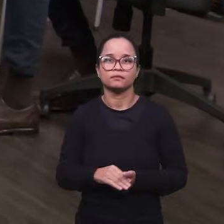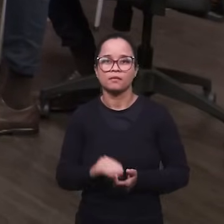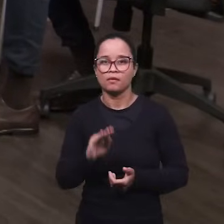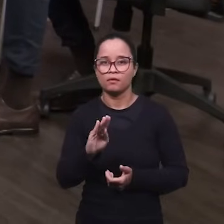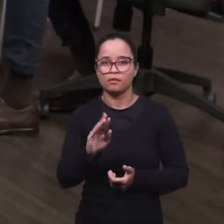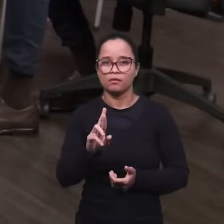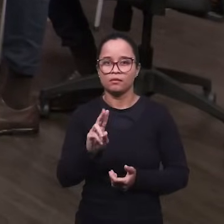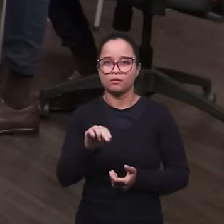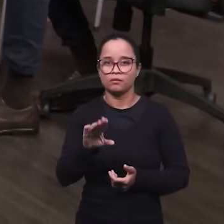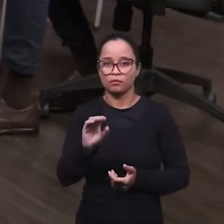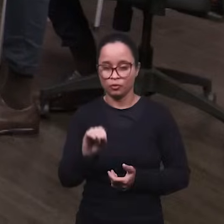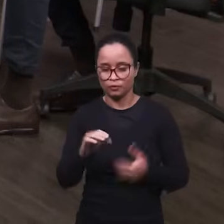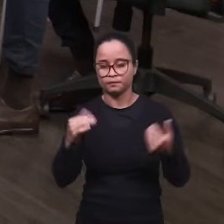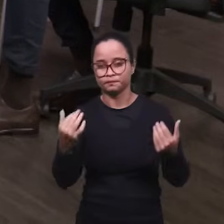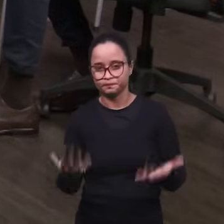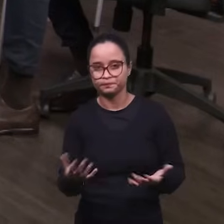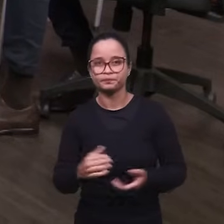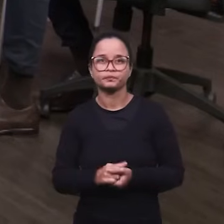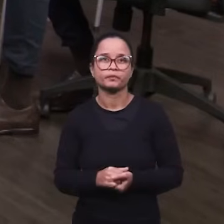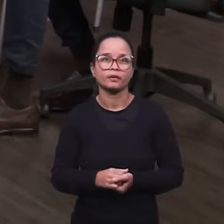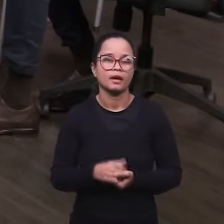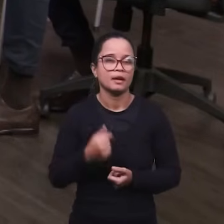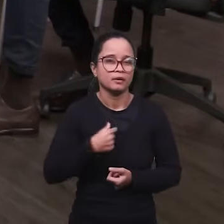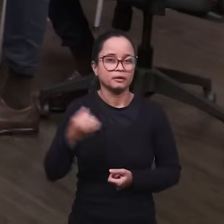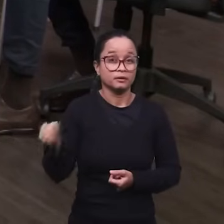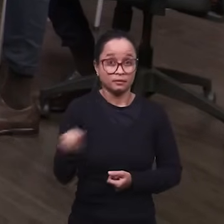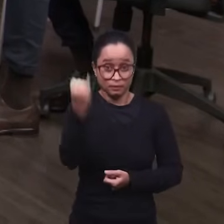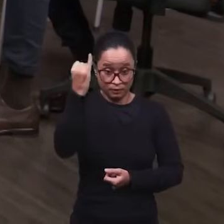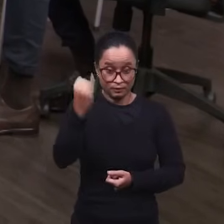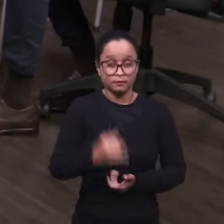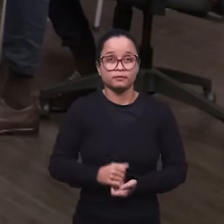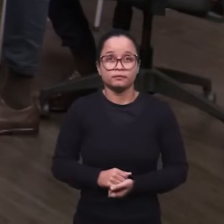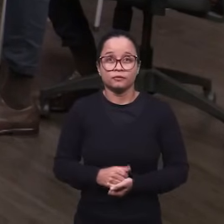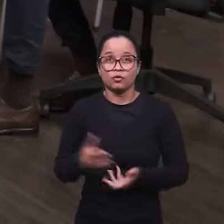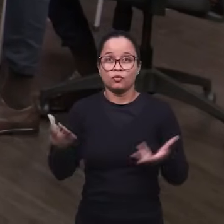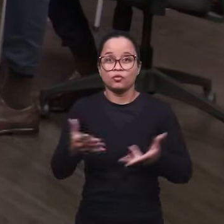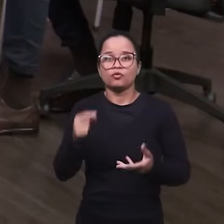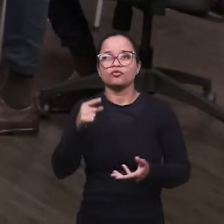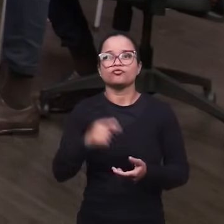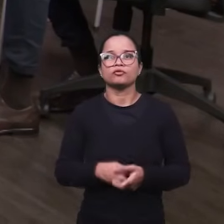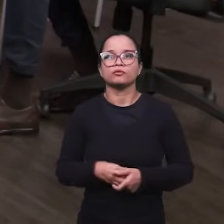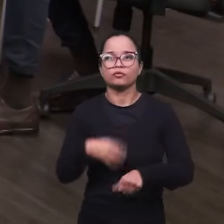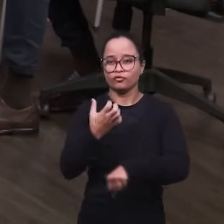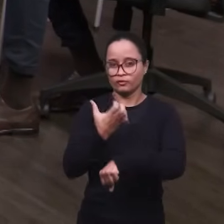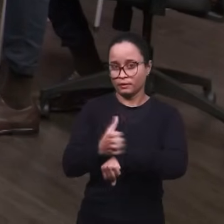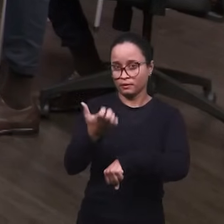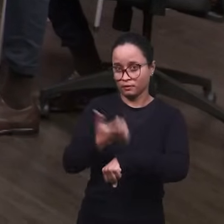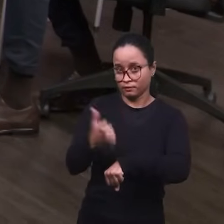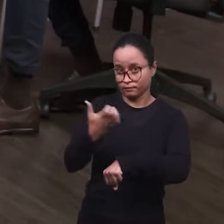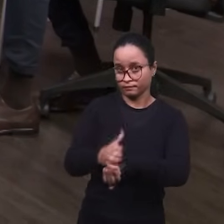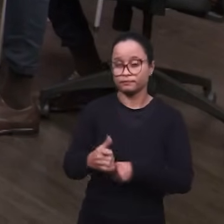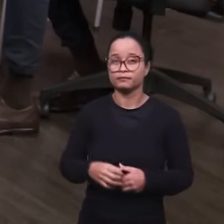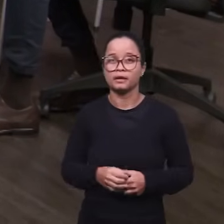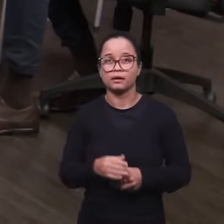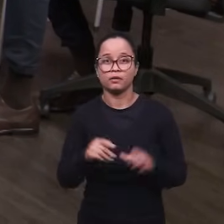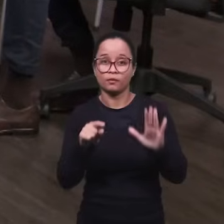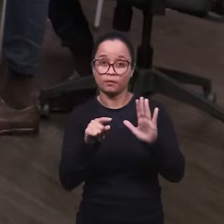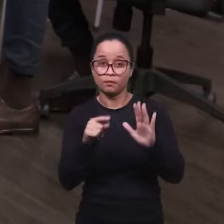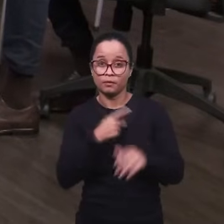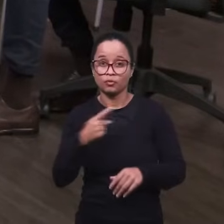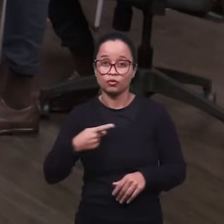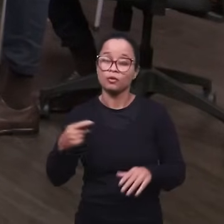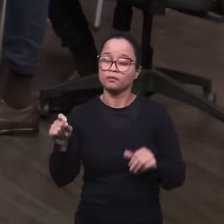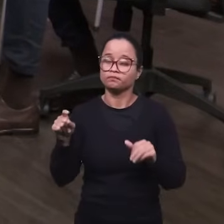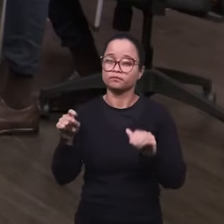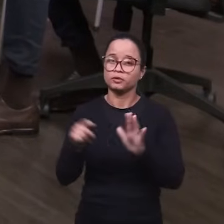Bruno, eu vejo a importância porque hoje você está como estagiário. É o que o pastor perguntou. Você